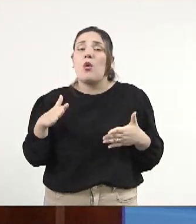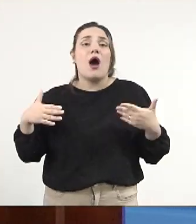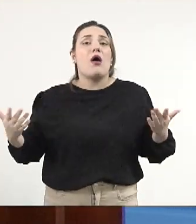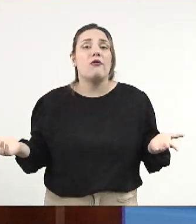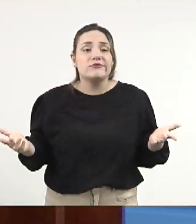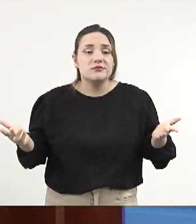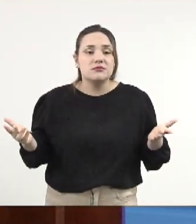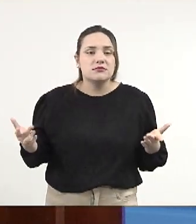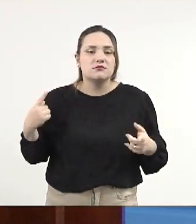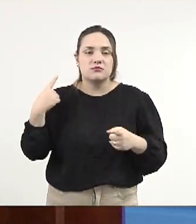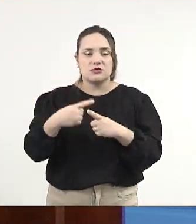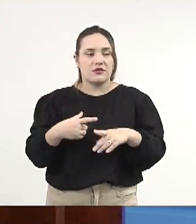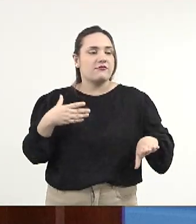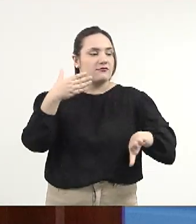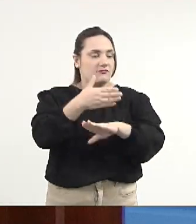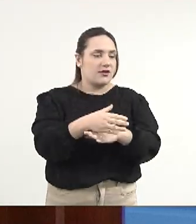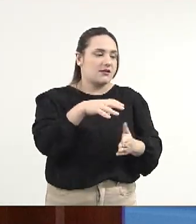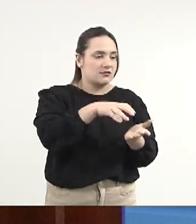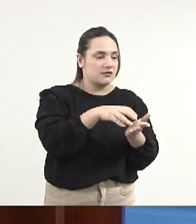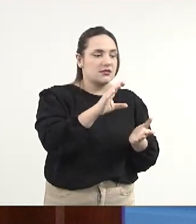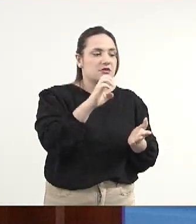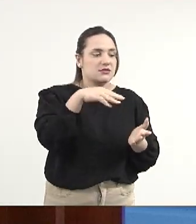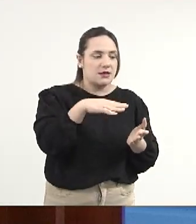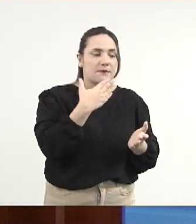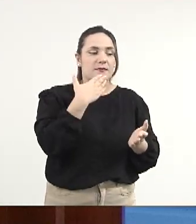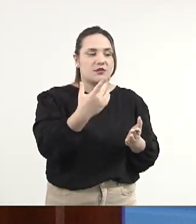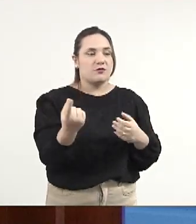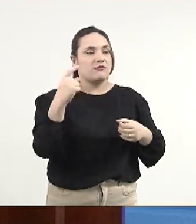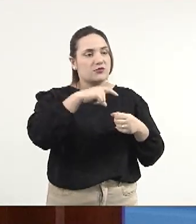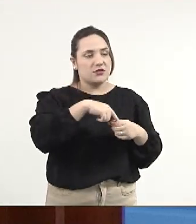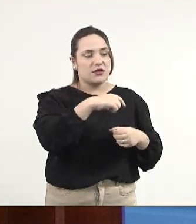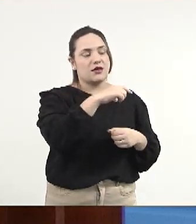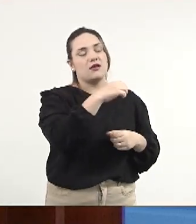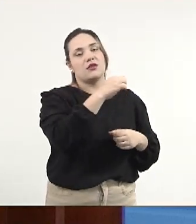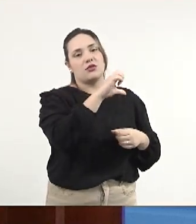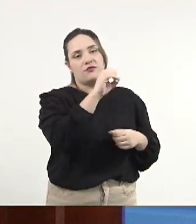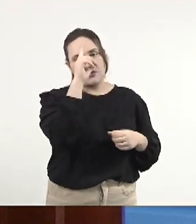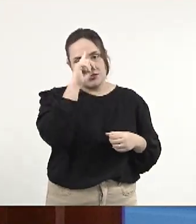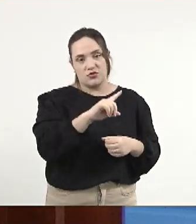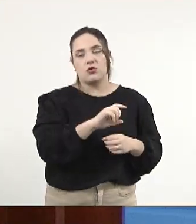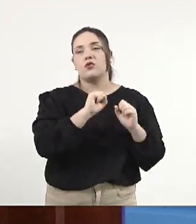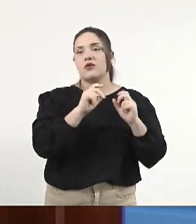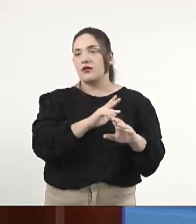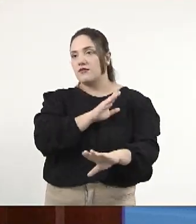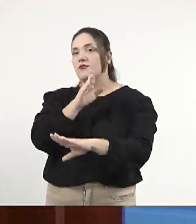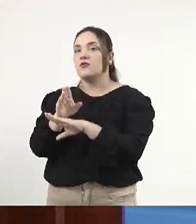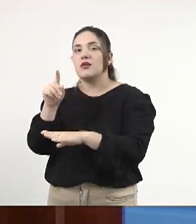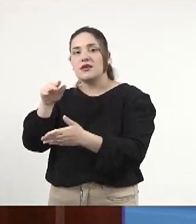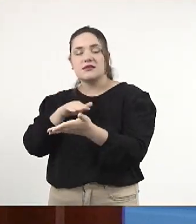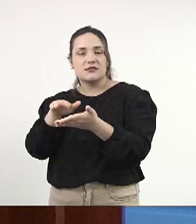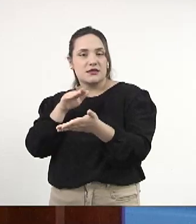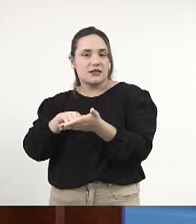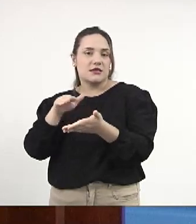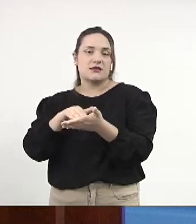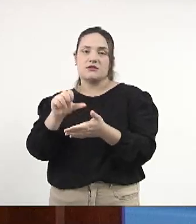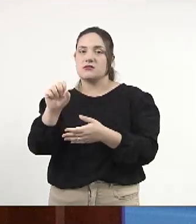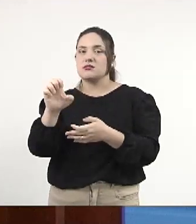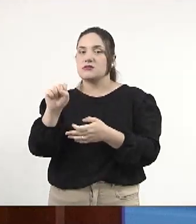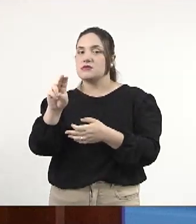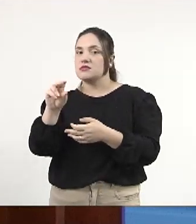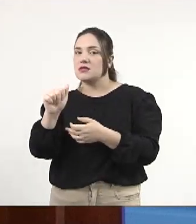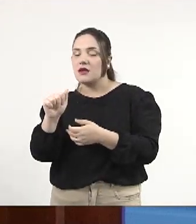Porque ela vai ao CEM, manda voltar daqui 90 dias, depois vai na CESAL, fala que está em falta, que